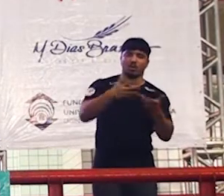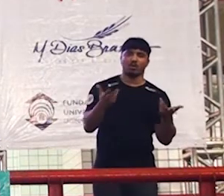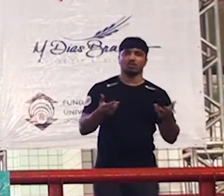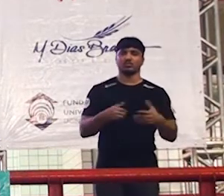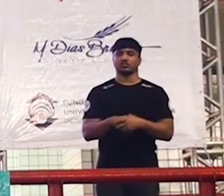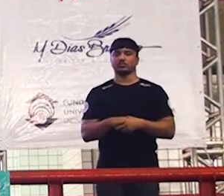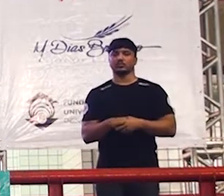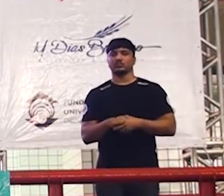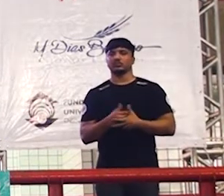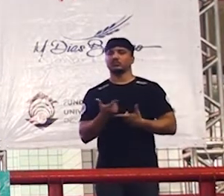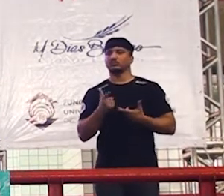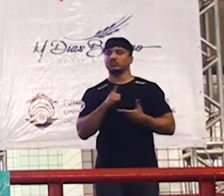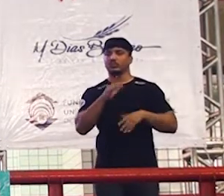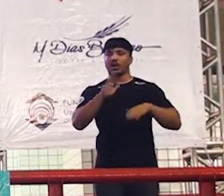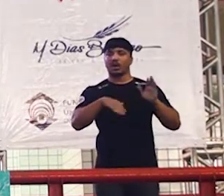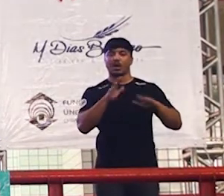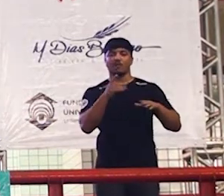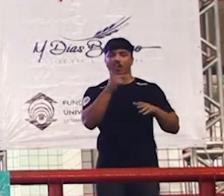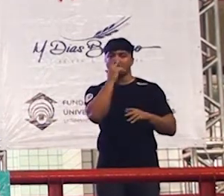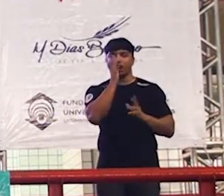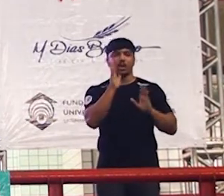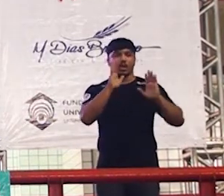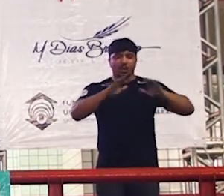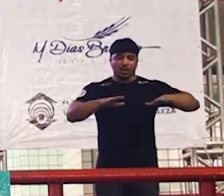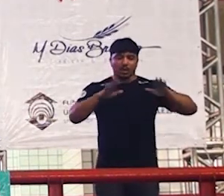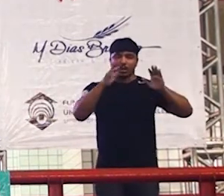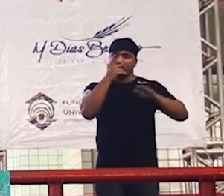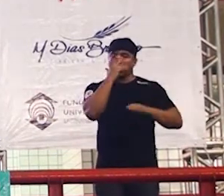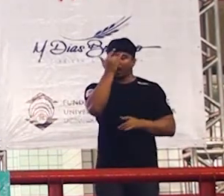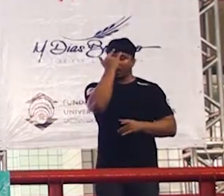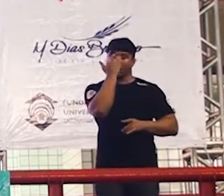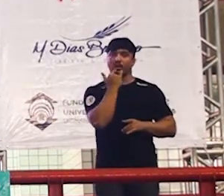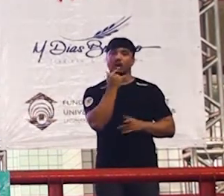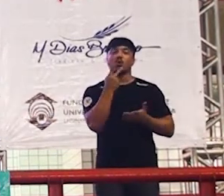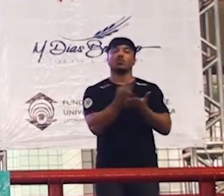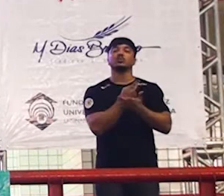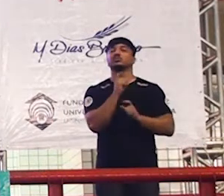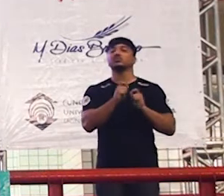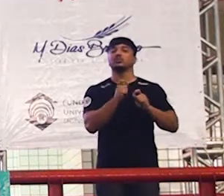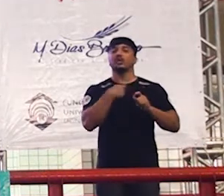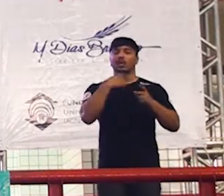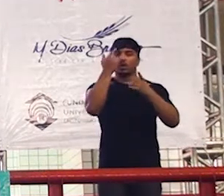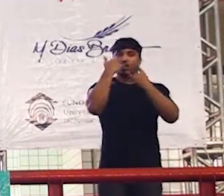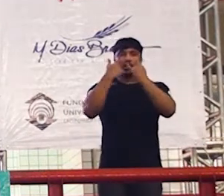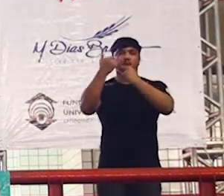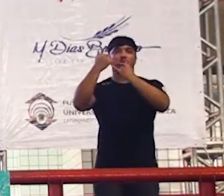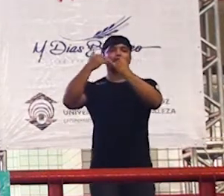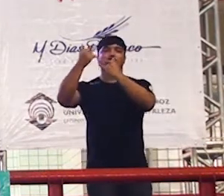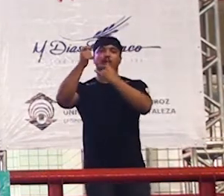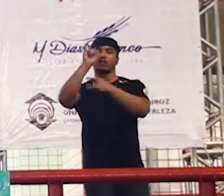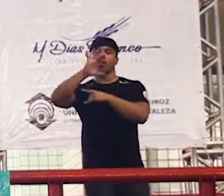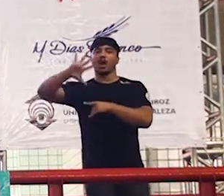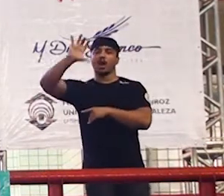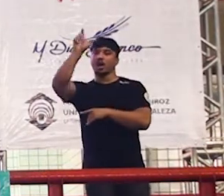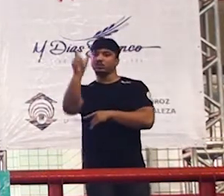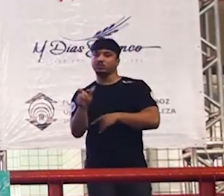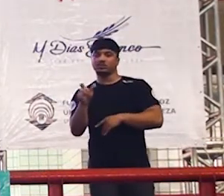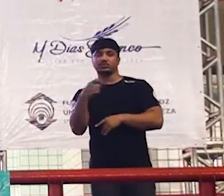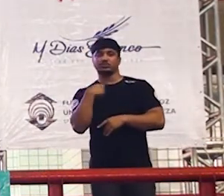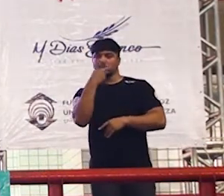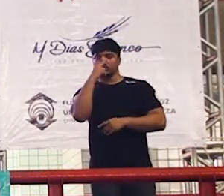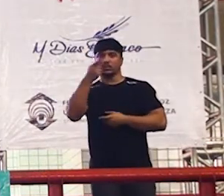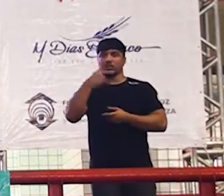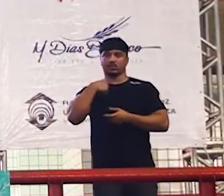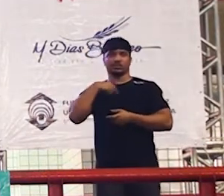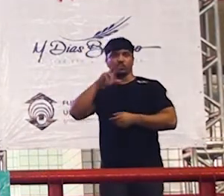futebol. E às vezes essa idolatria ela é tão cega, você se encanta tanto por uma imagem de alguém que é